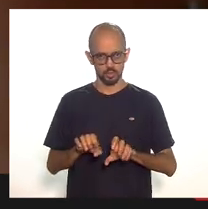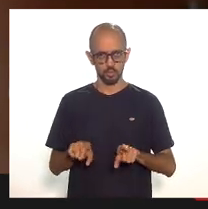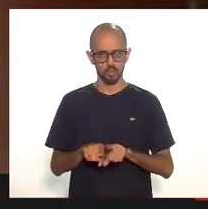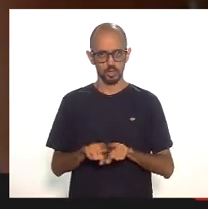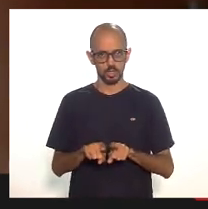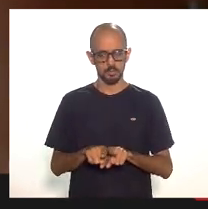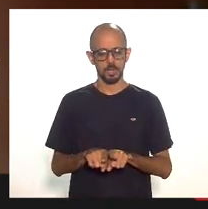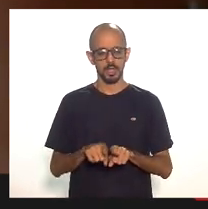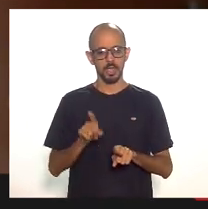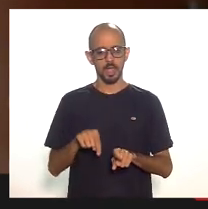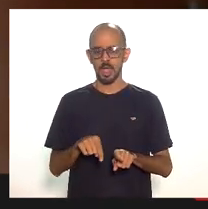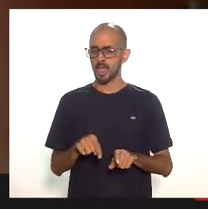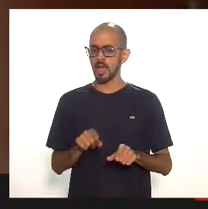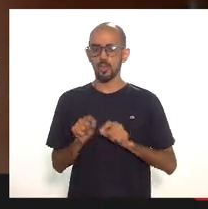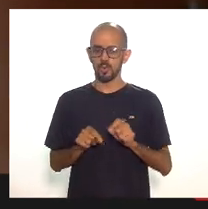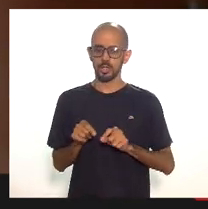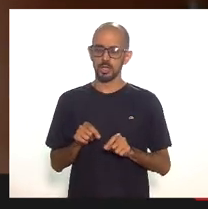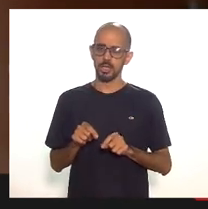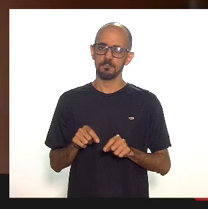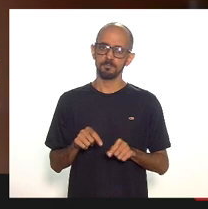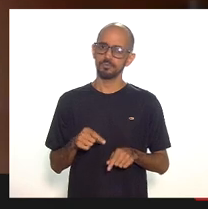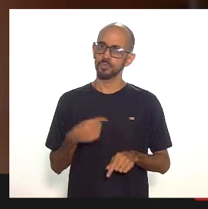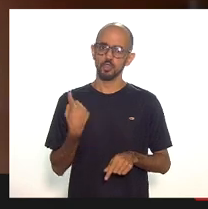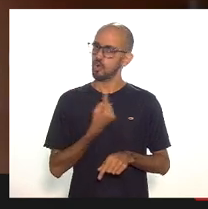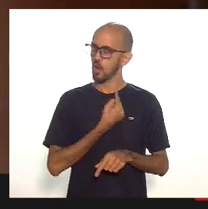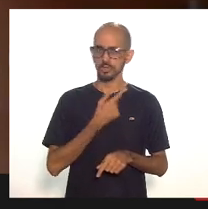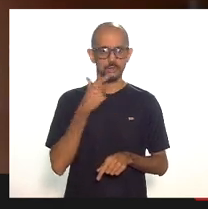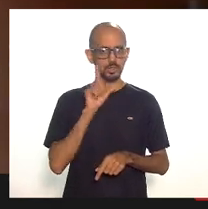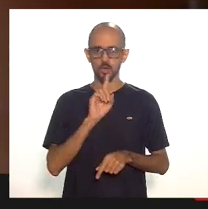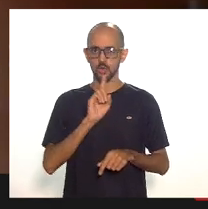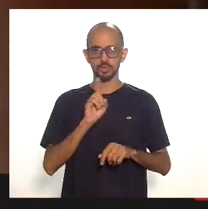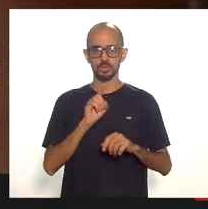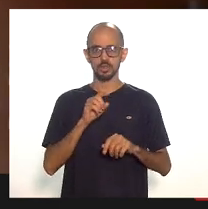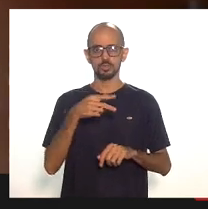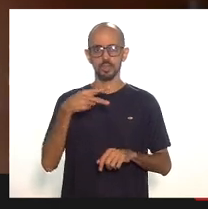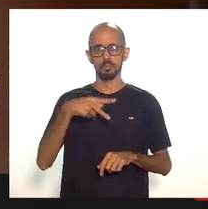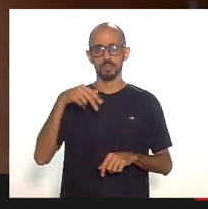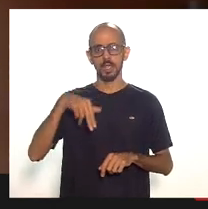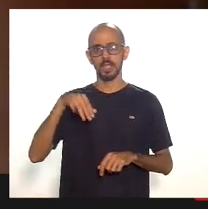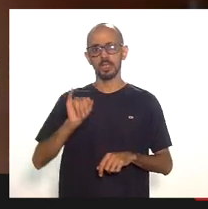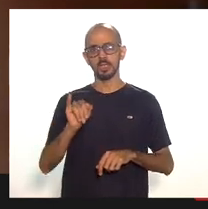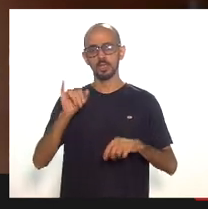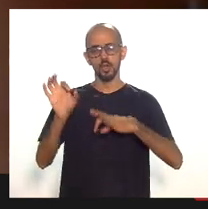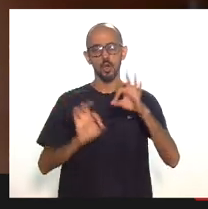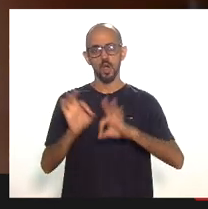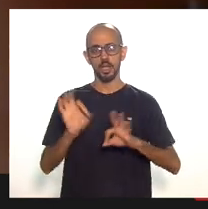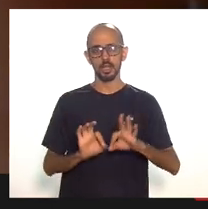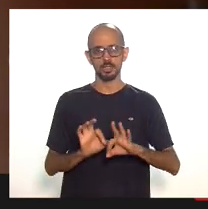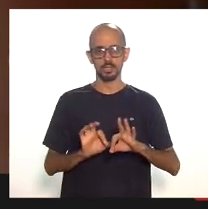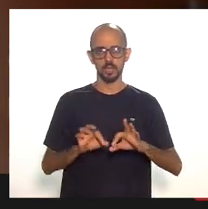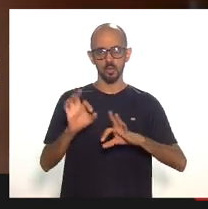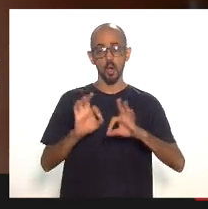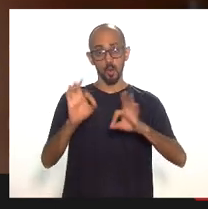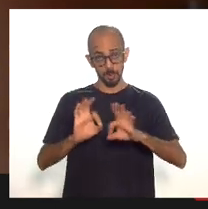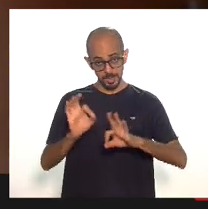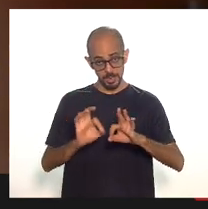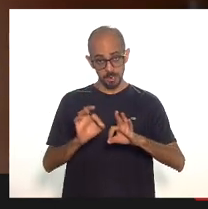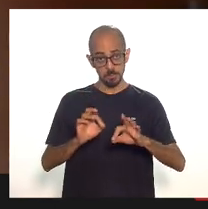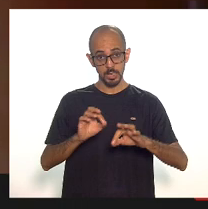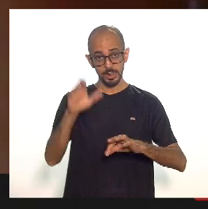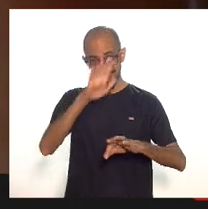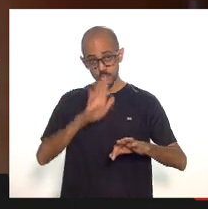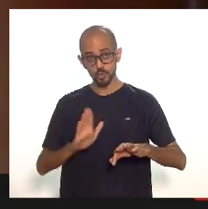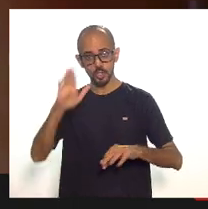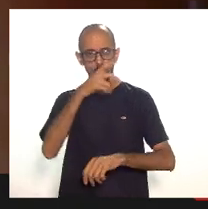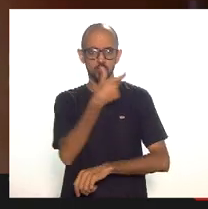é que a gente não conseguiu ter um programa, um plano nacional de imunização organizado. Isso não foi possível até hoje. Nós estamos